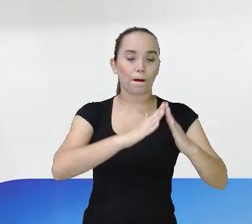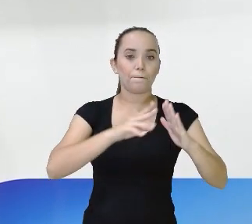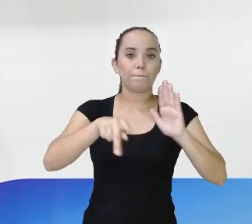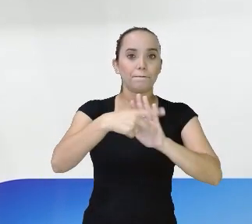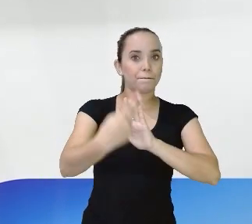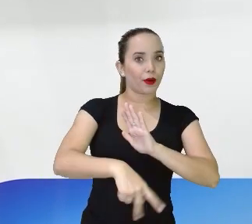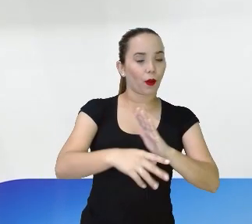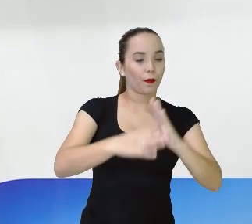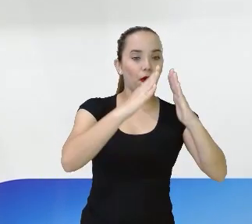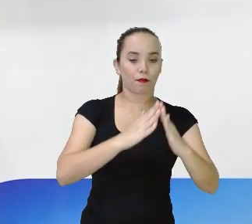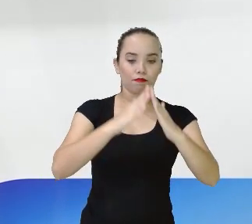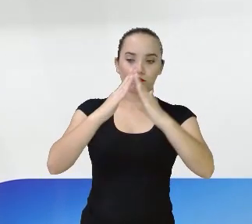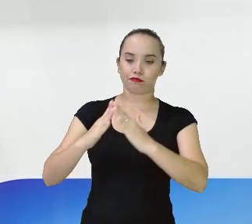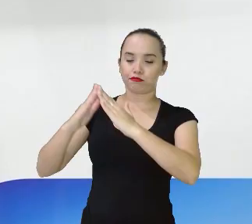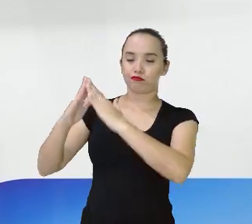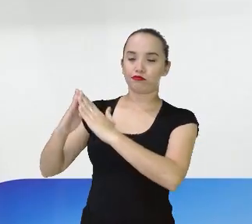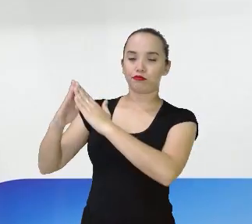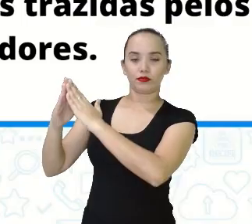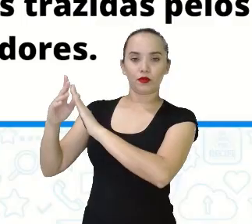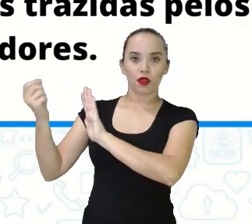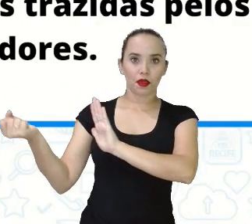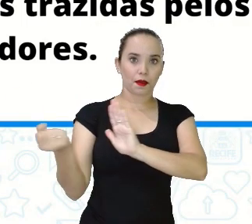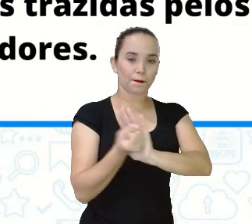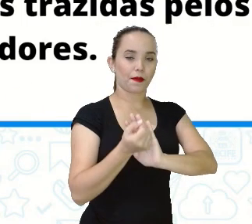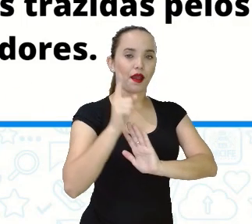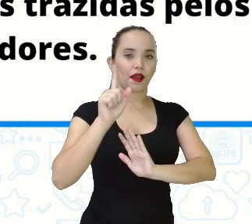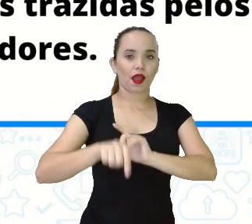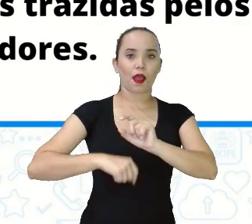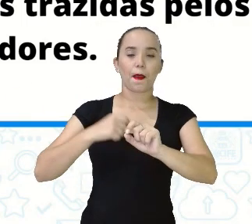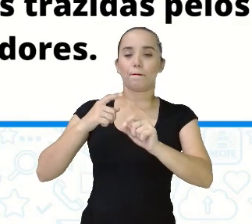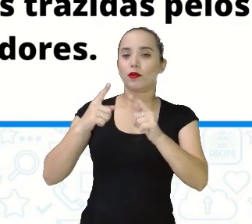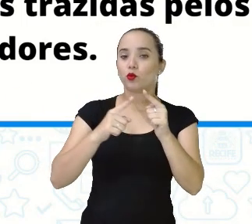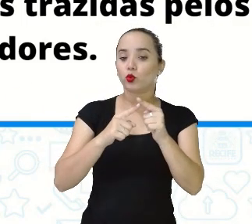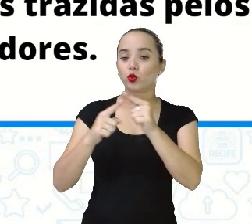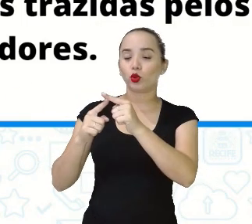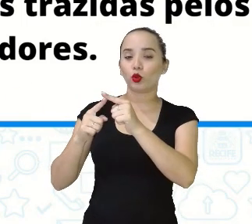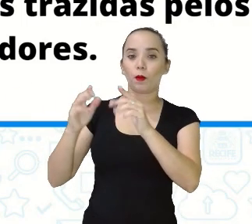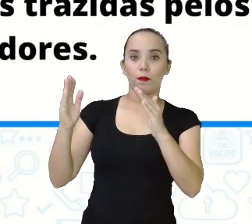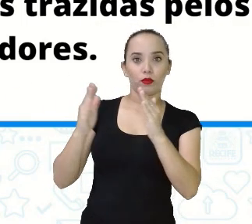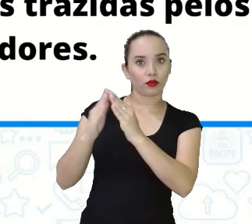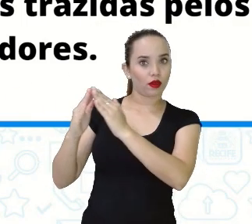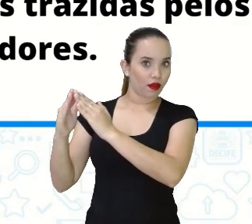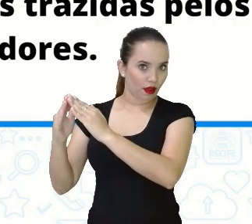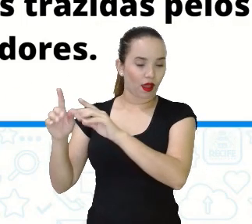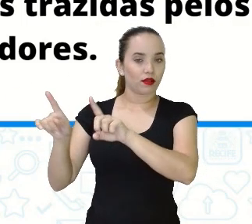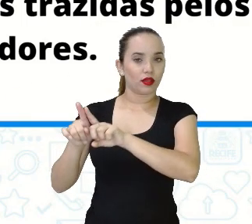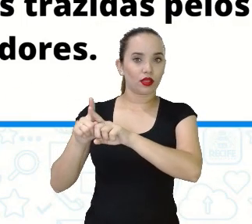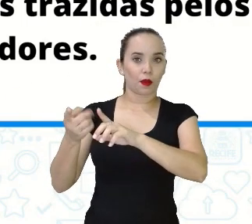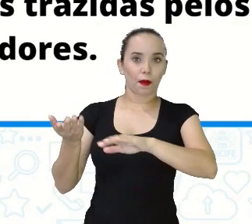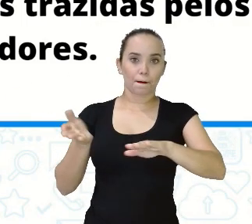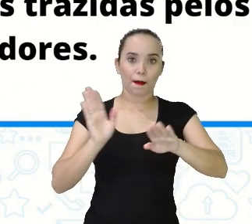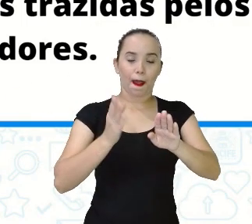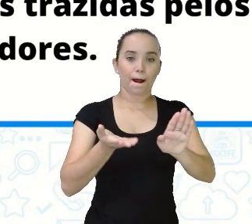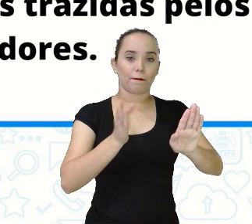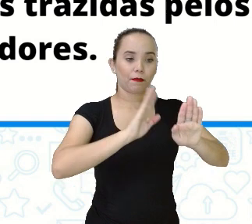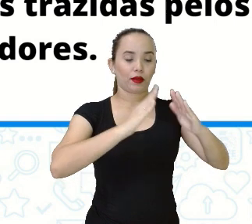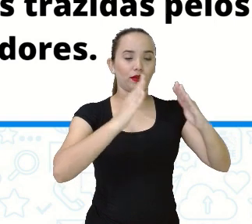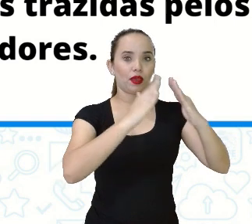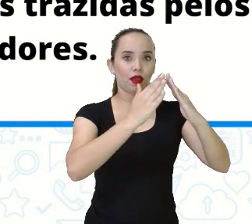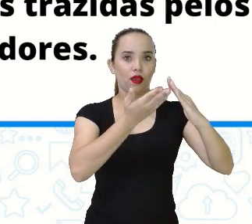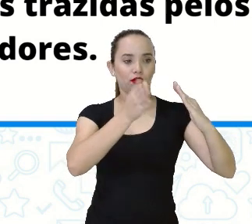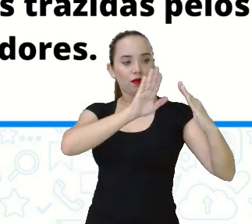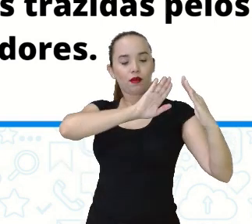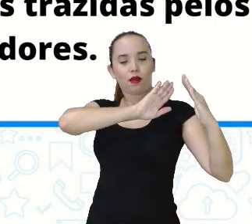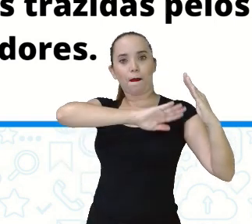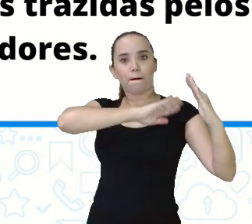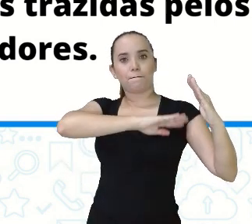marcada pelo casario e seus quintais arborizados com muitas espécies frutíferas